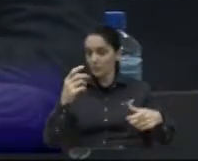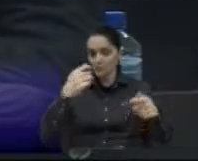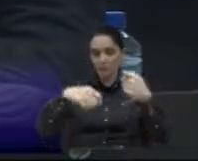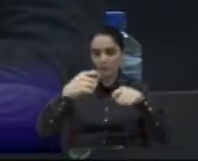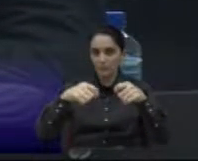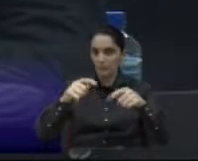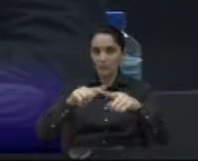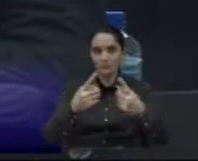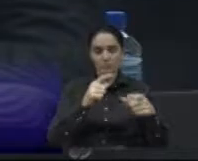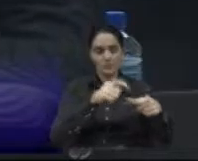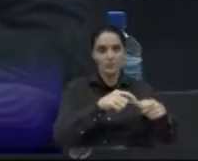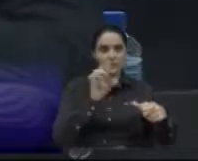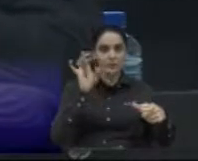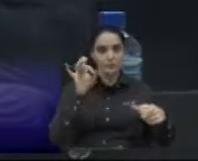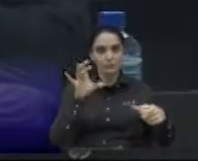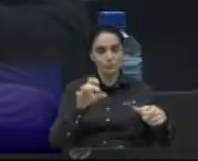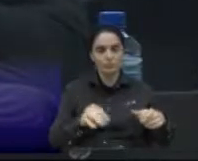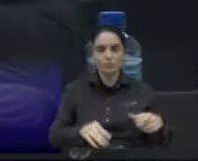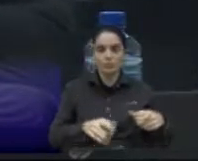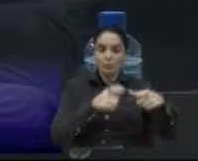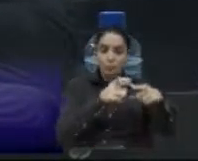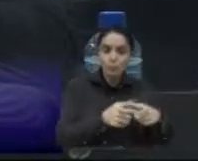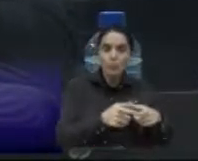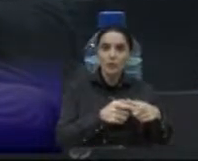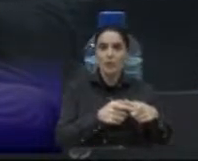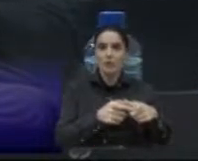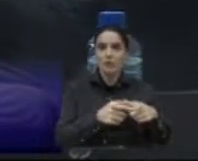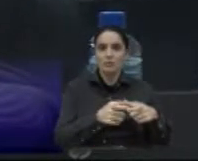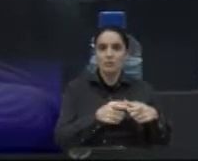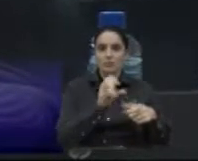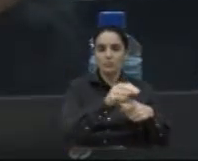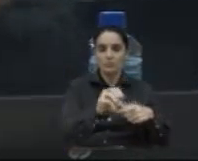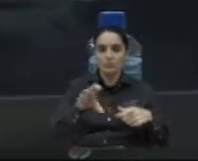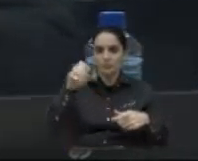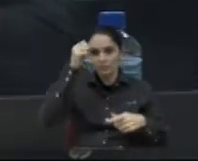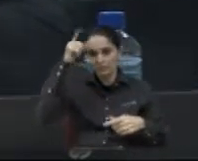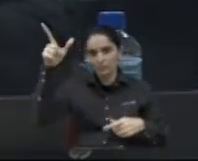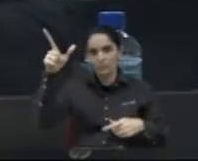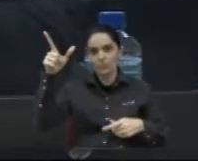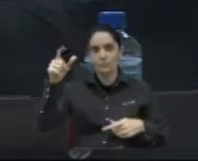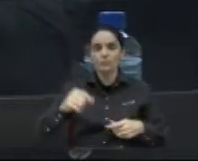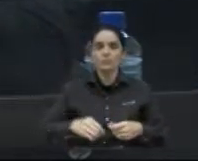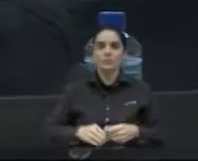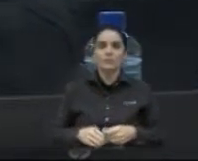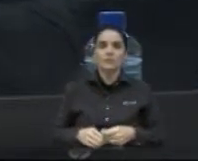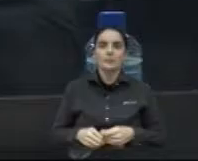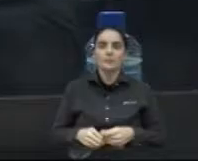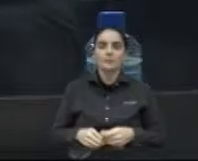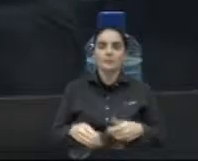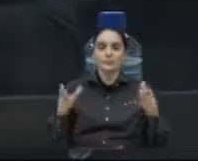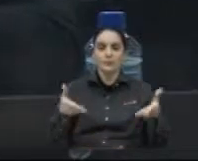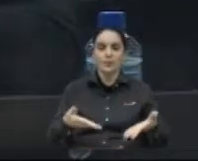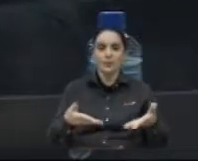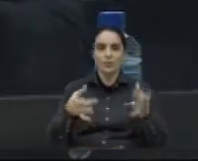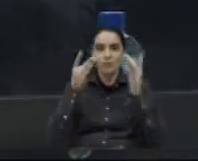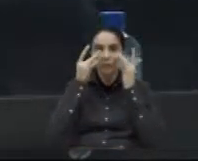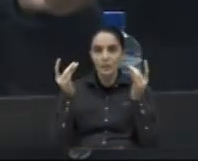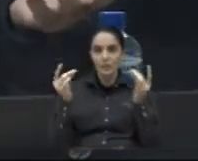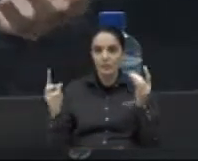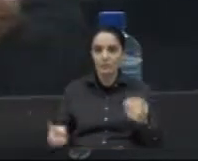Secretaria de Educação e Cultura. Então, essa homenagem, colocando o nome dele no principal espaço cultural que nós temos na cidade, que é o Teatro